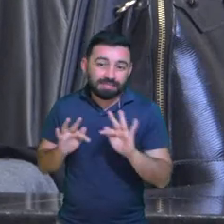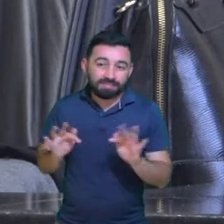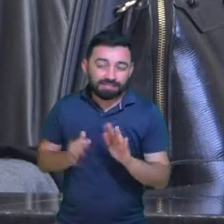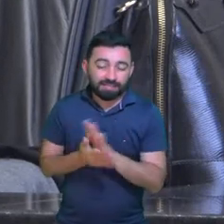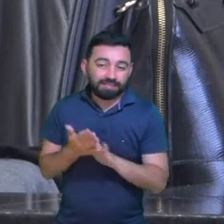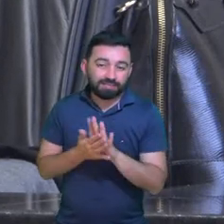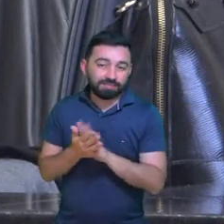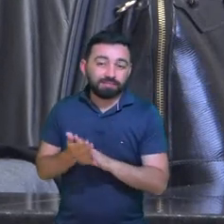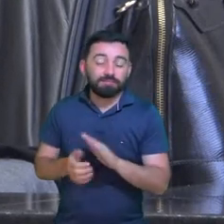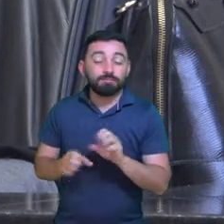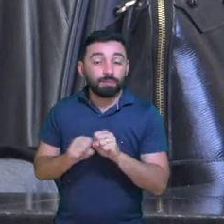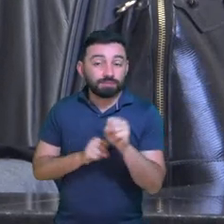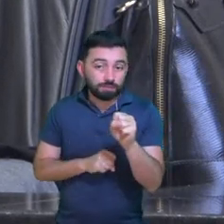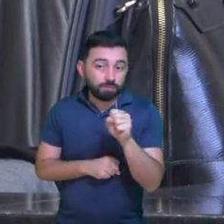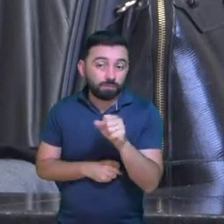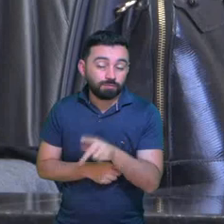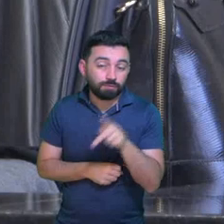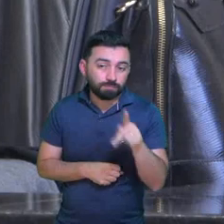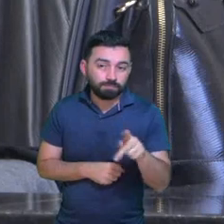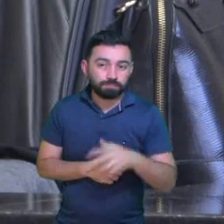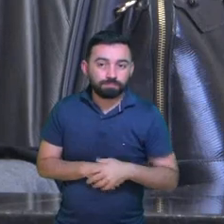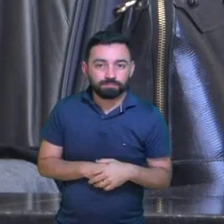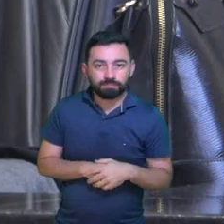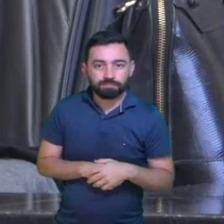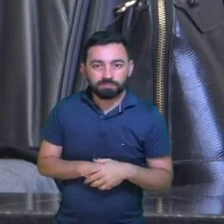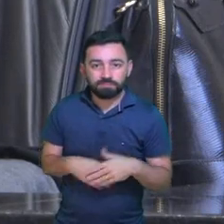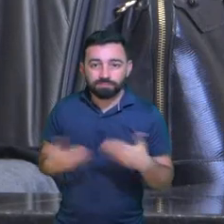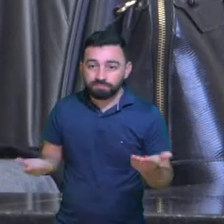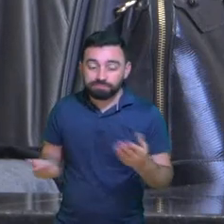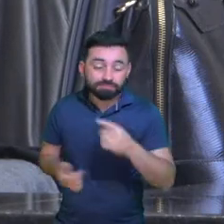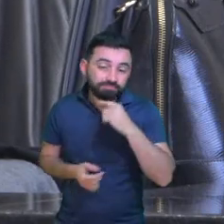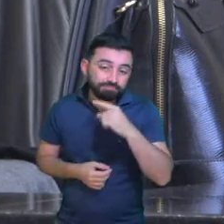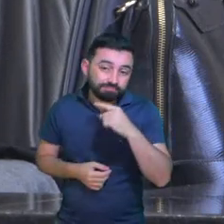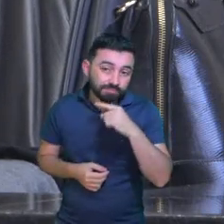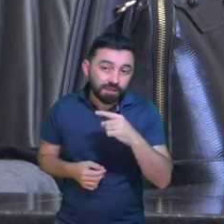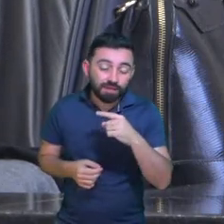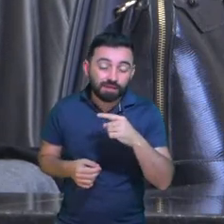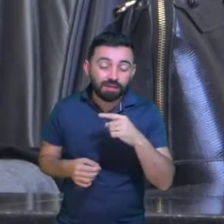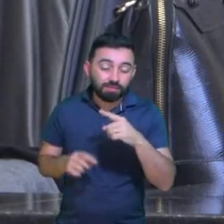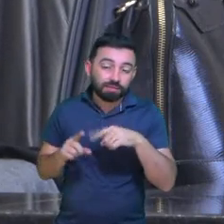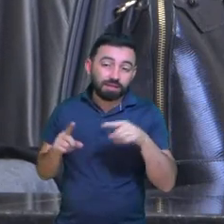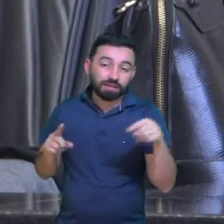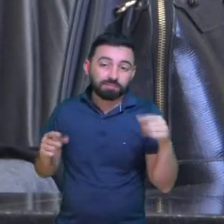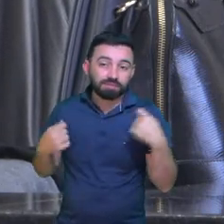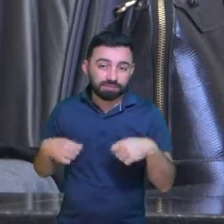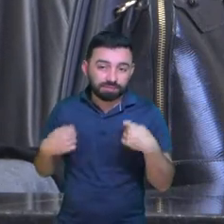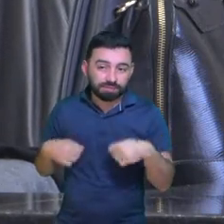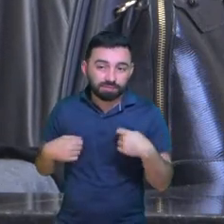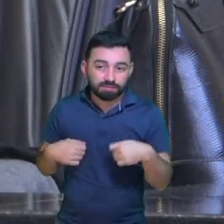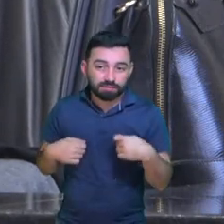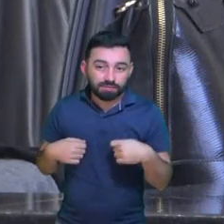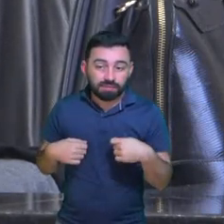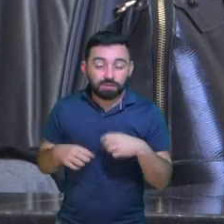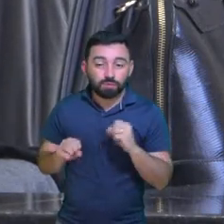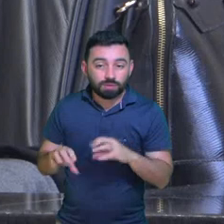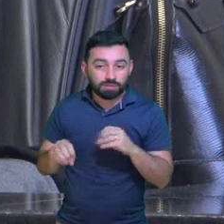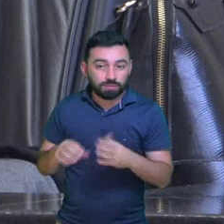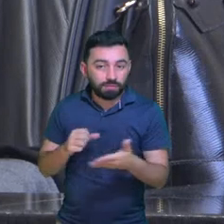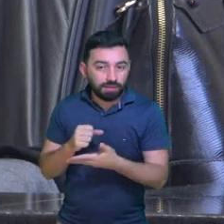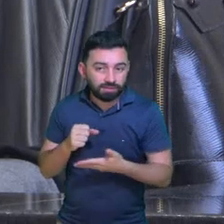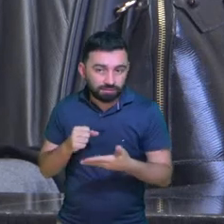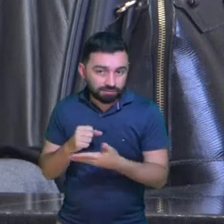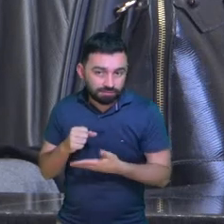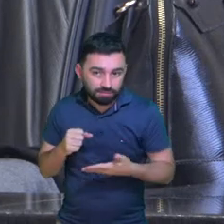formação de professores mas é um dado que a gente tem que ter na Educação Básica nós temos 22%